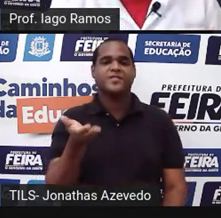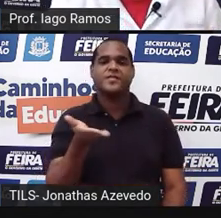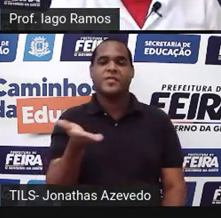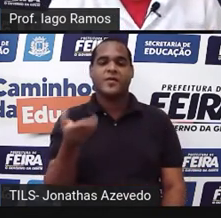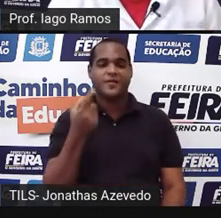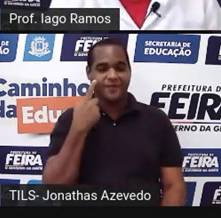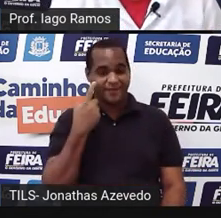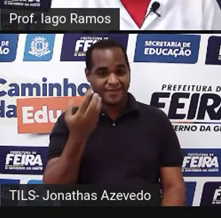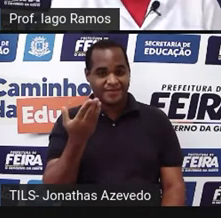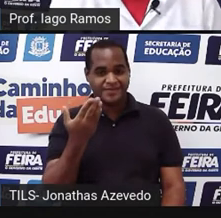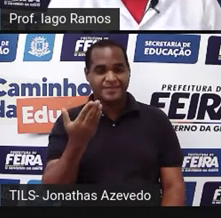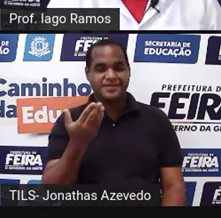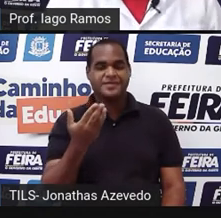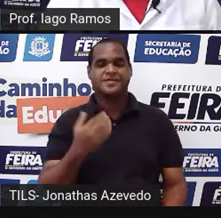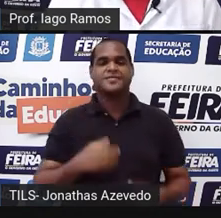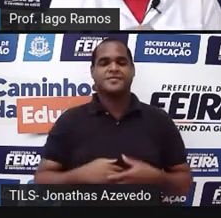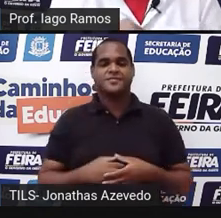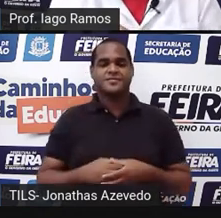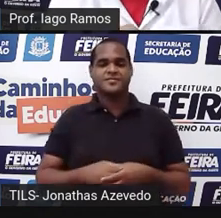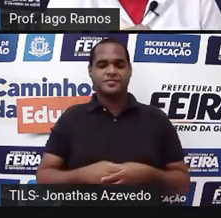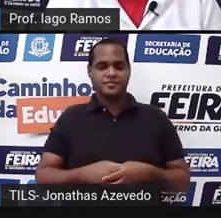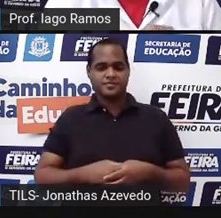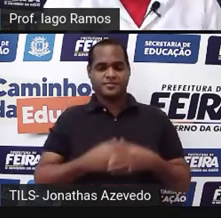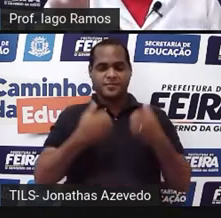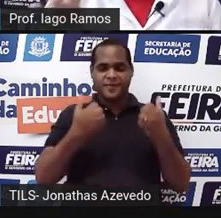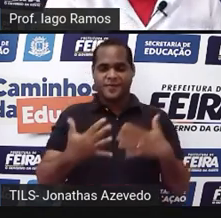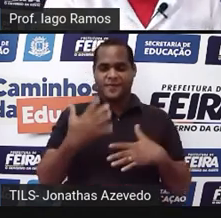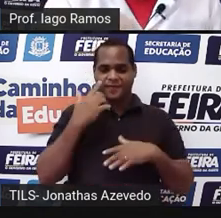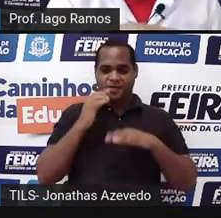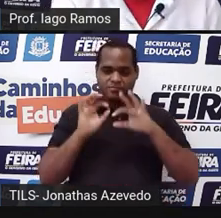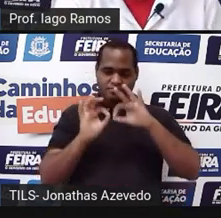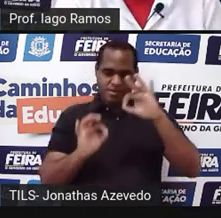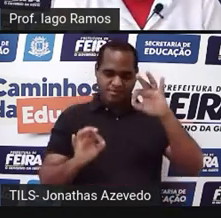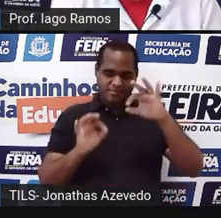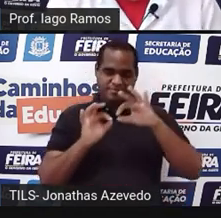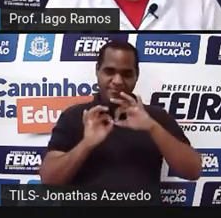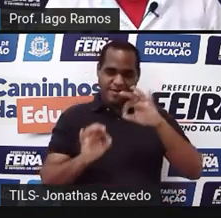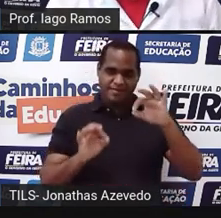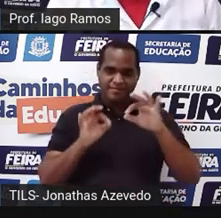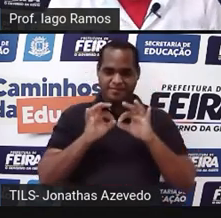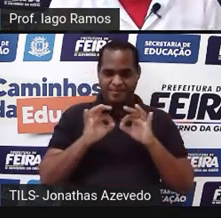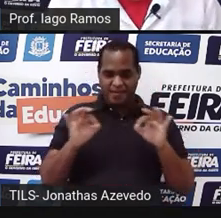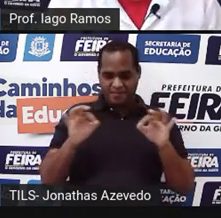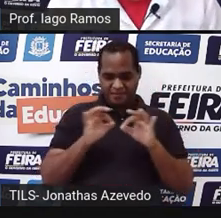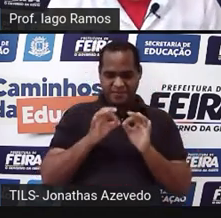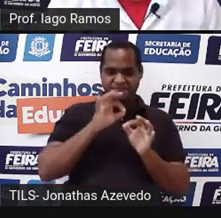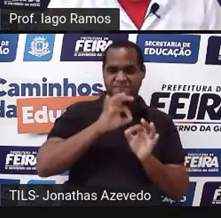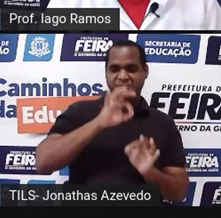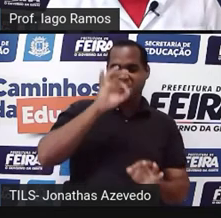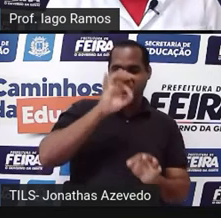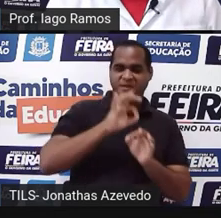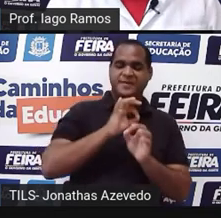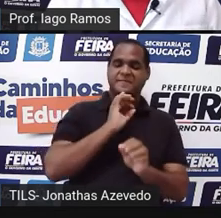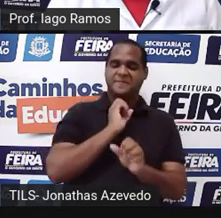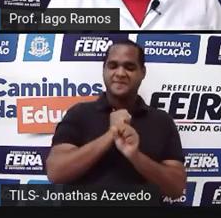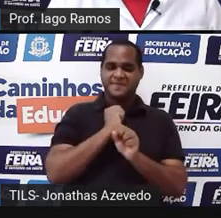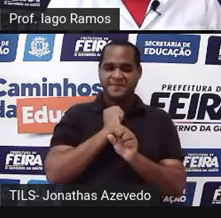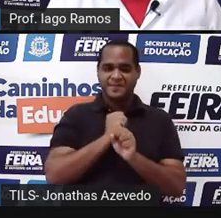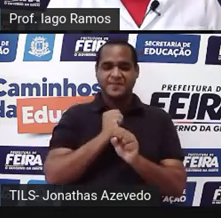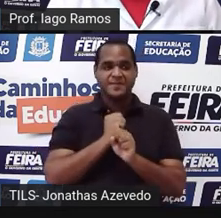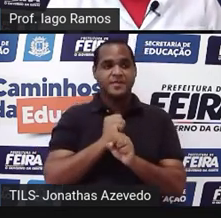Agora, olha só, a gente vai medir os lados. E tá ali a medida dos lados, tá?